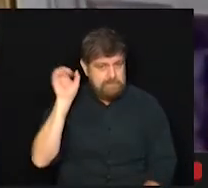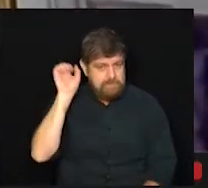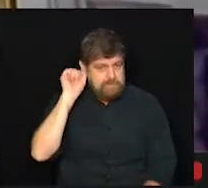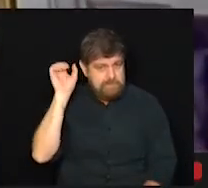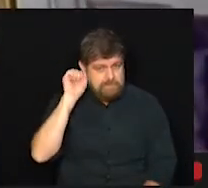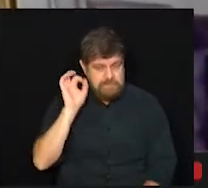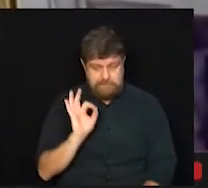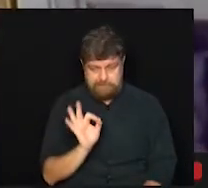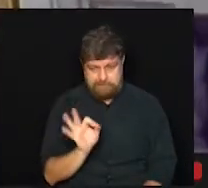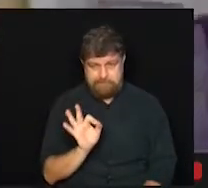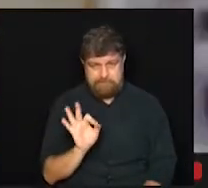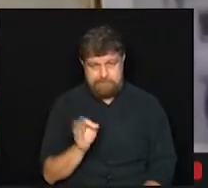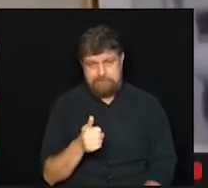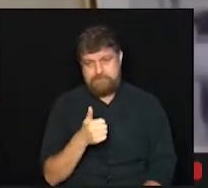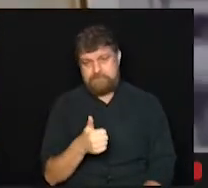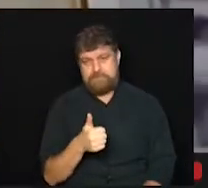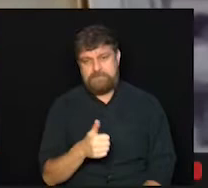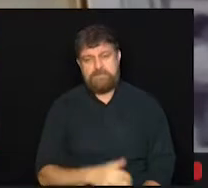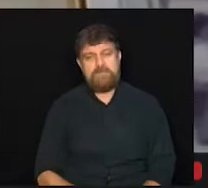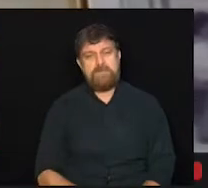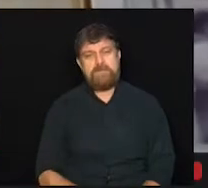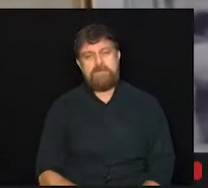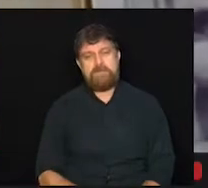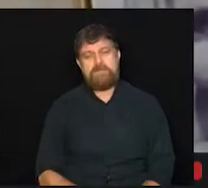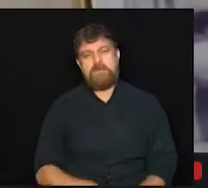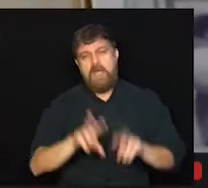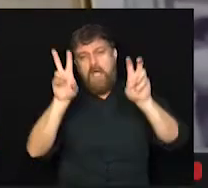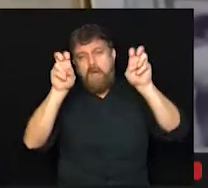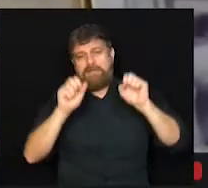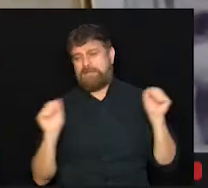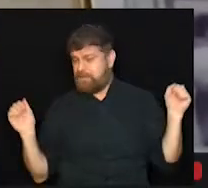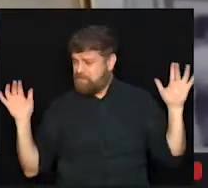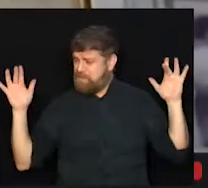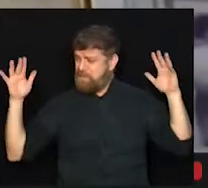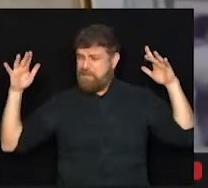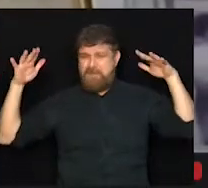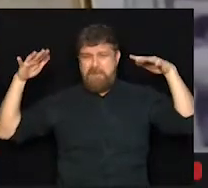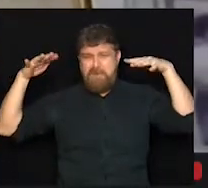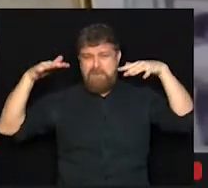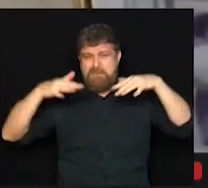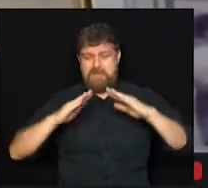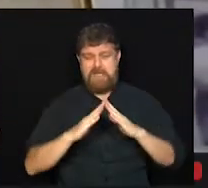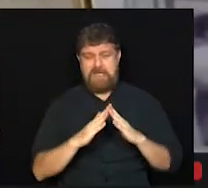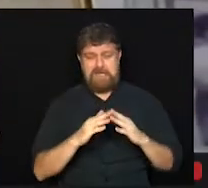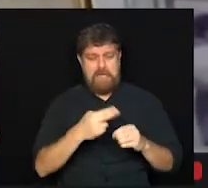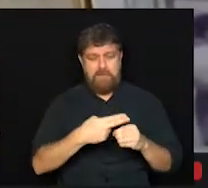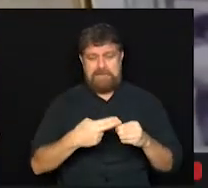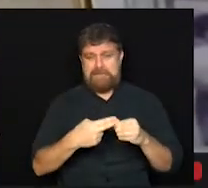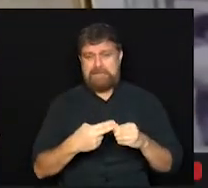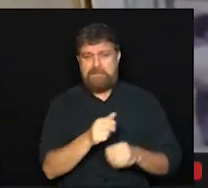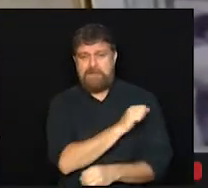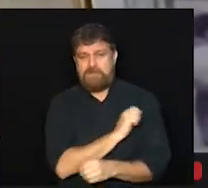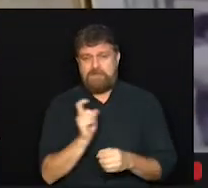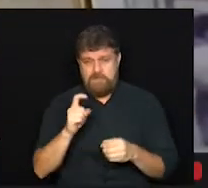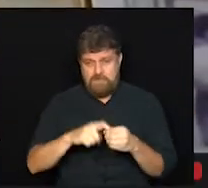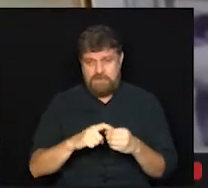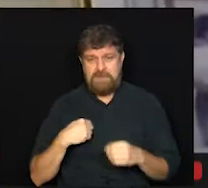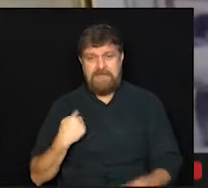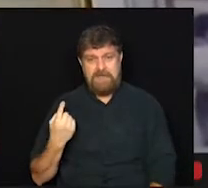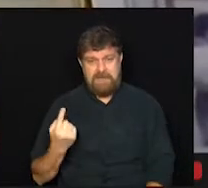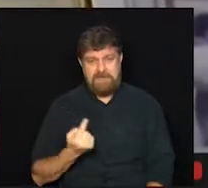Estão ouvindo? Estamos. Tá. Sim. Tá. Então, em relação à mobilidade, de fato, nós reduzimos...